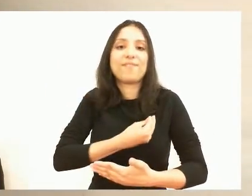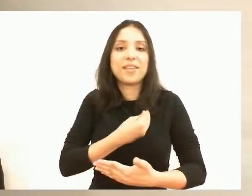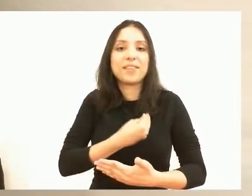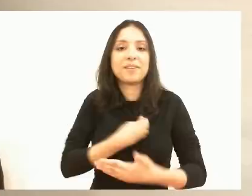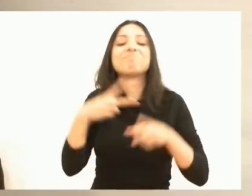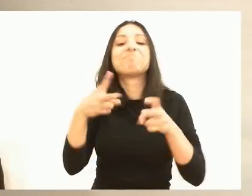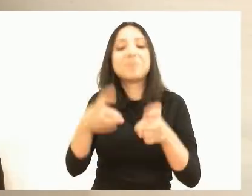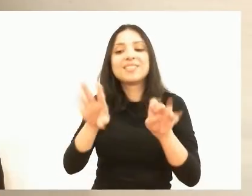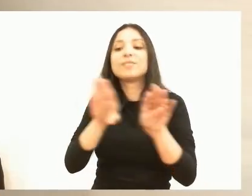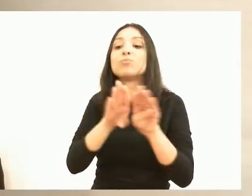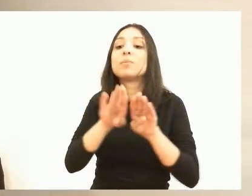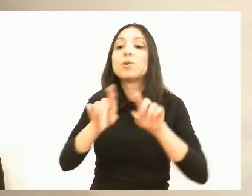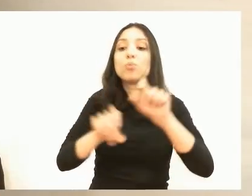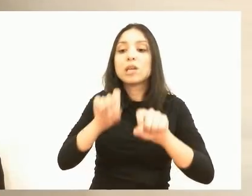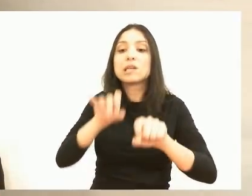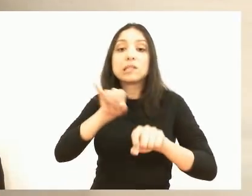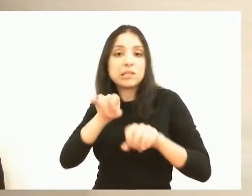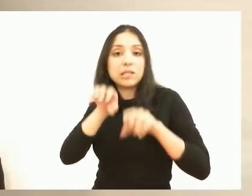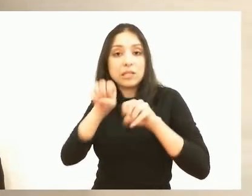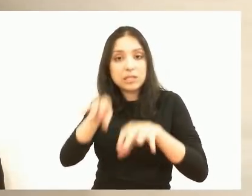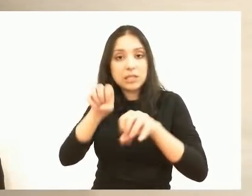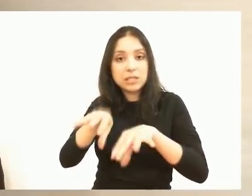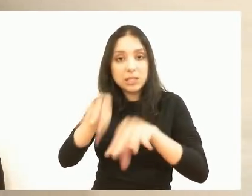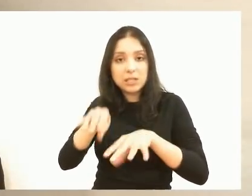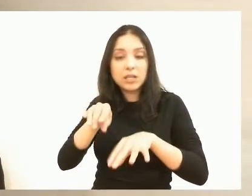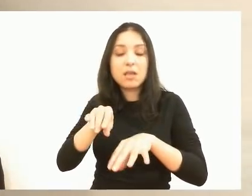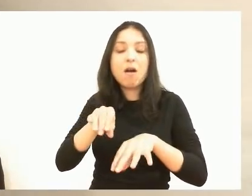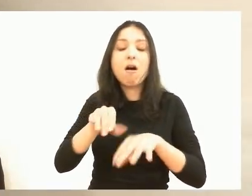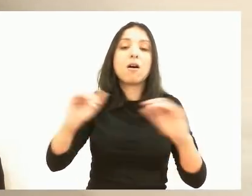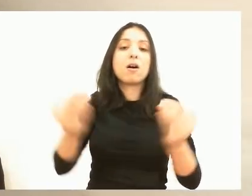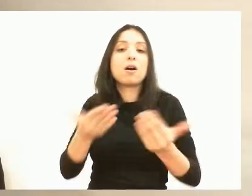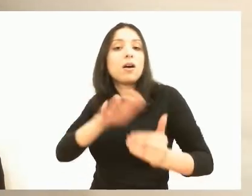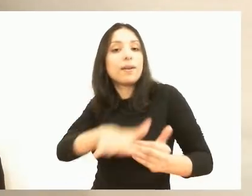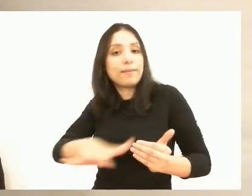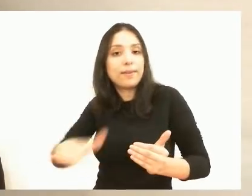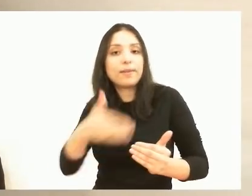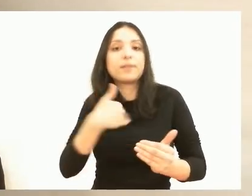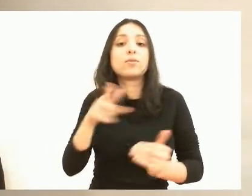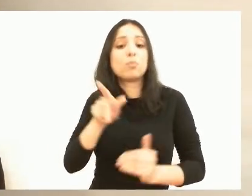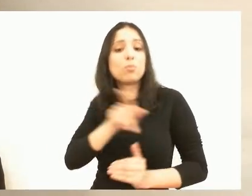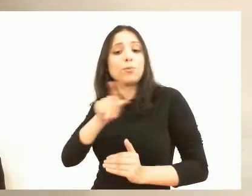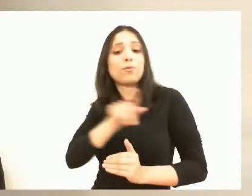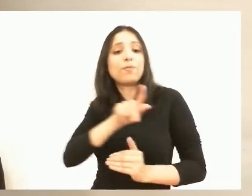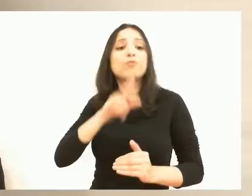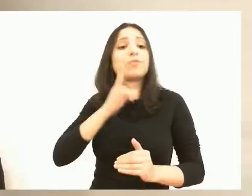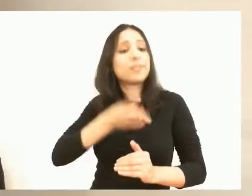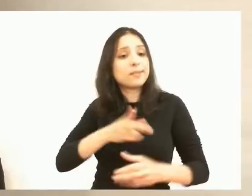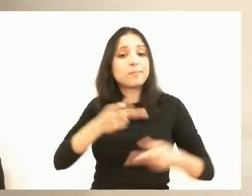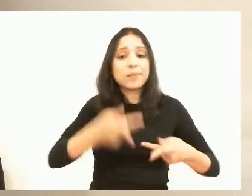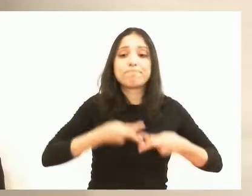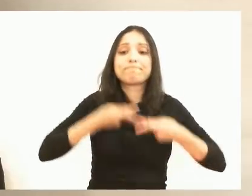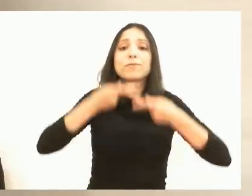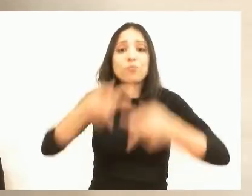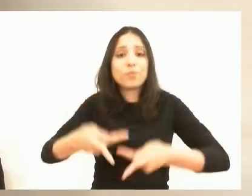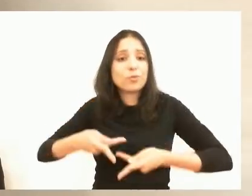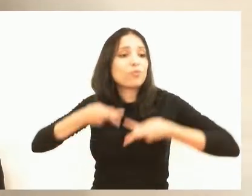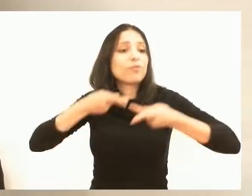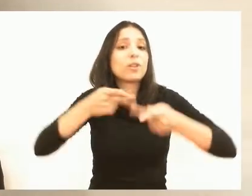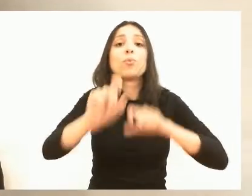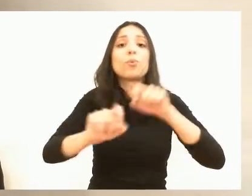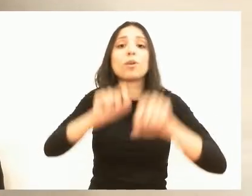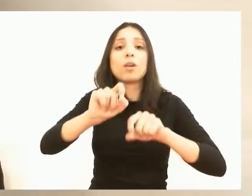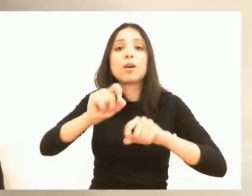criança o educador ele está sendo com dado ao tempo inteiro se trabalhar